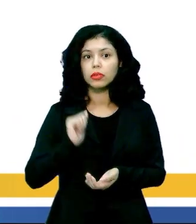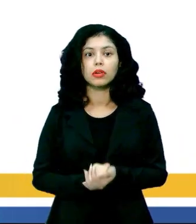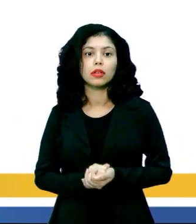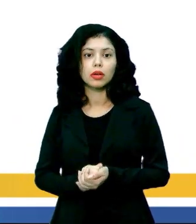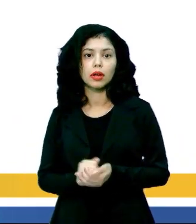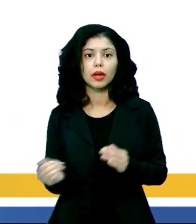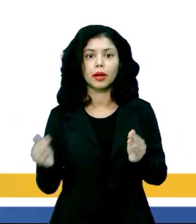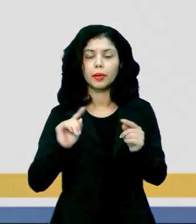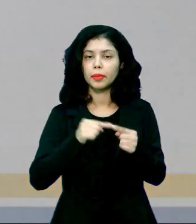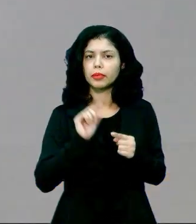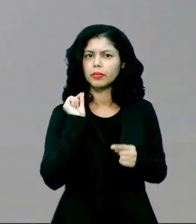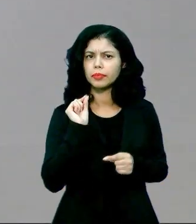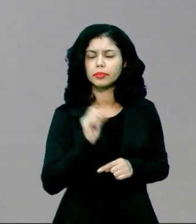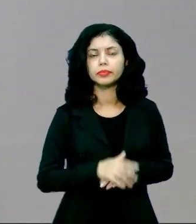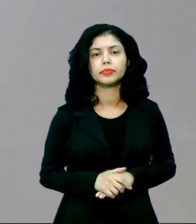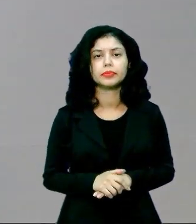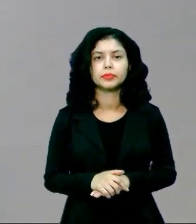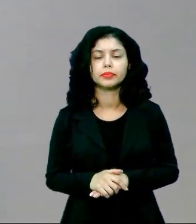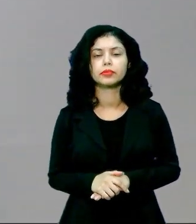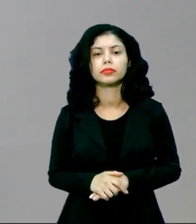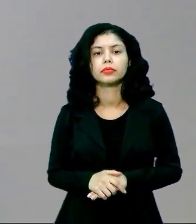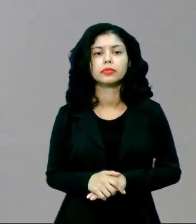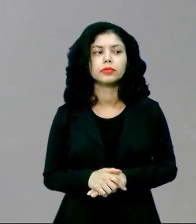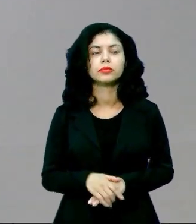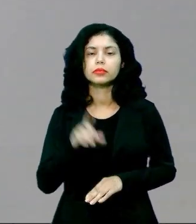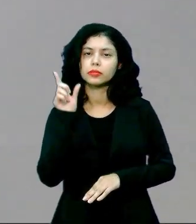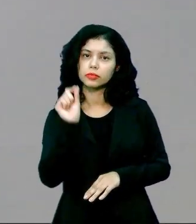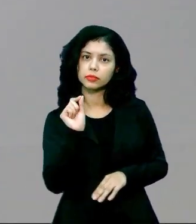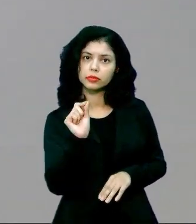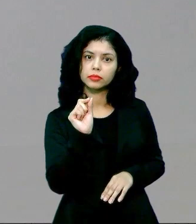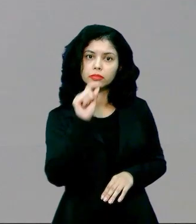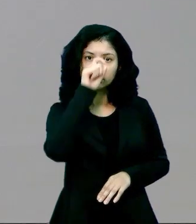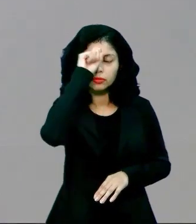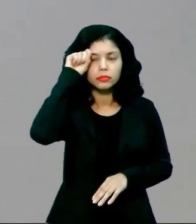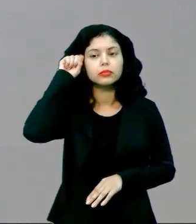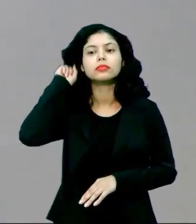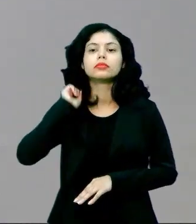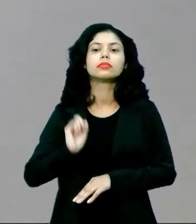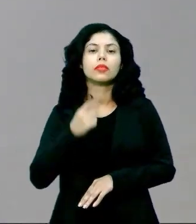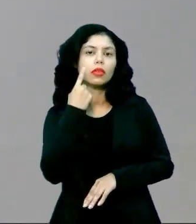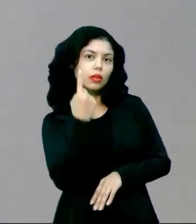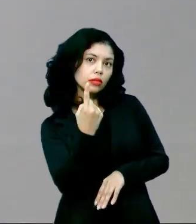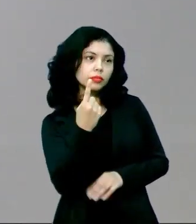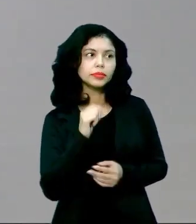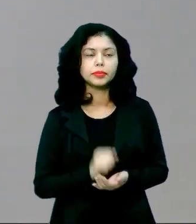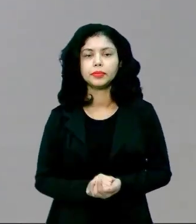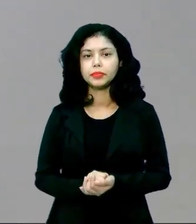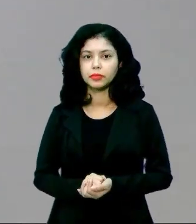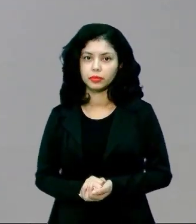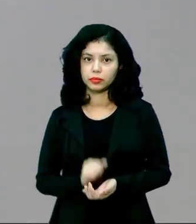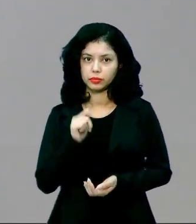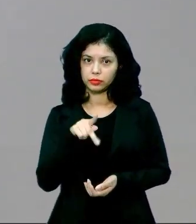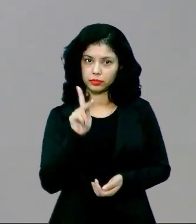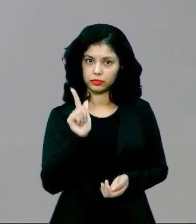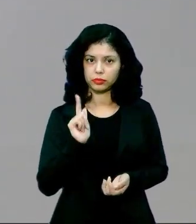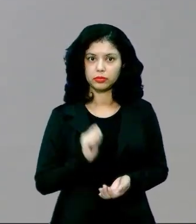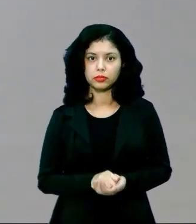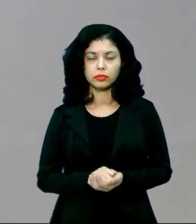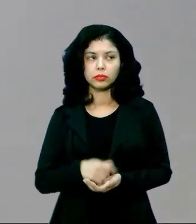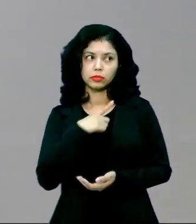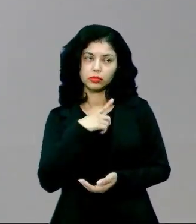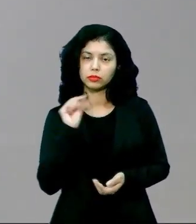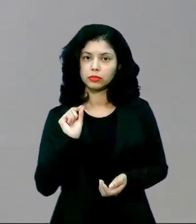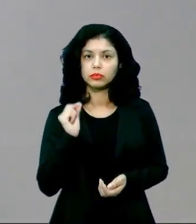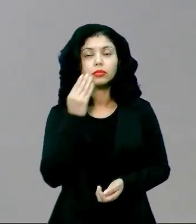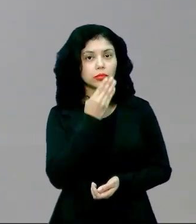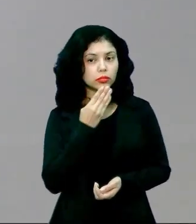mais próxima de. Então, olha só, a questão me disse que eu tenho 1 kg de refrigerante, que nesse